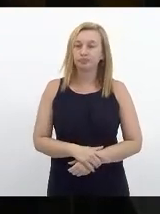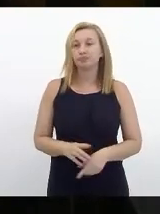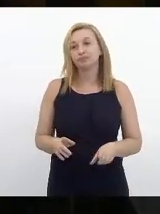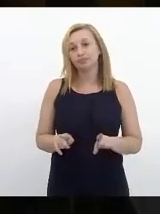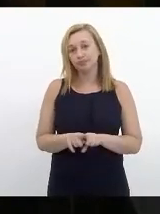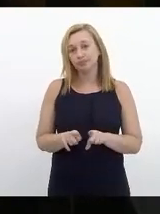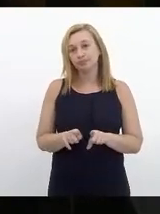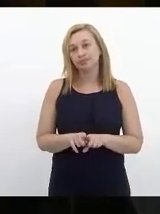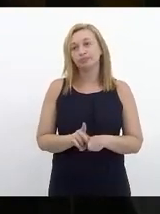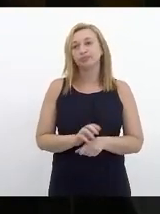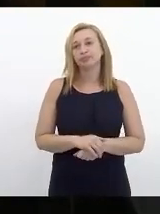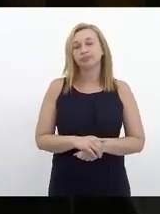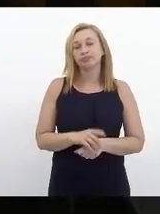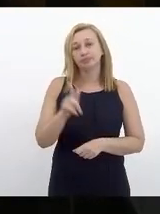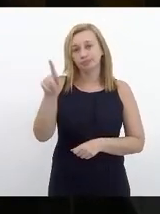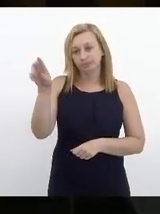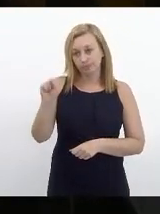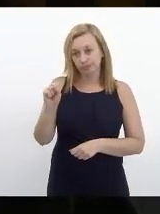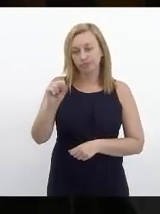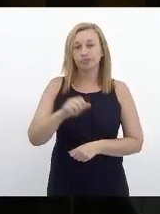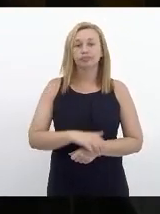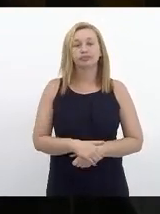inclusive do gás.